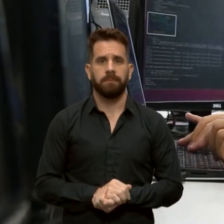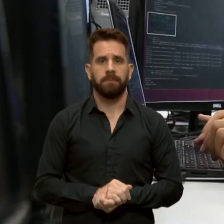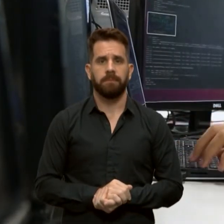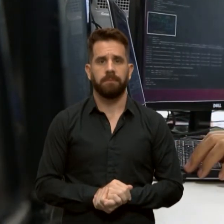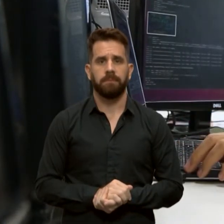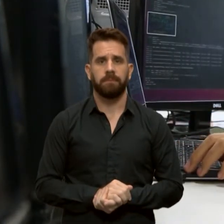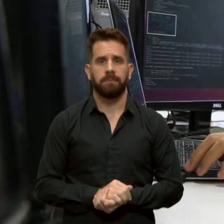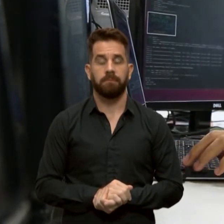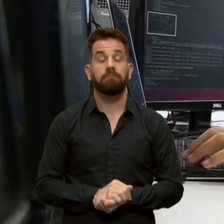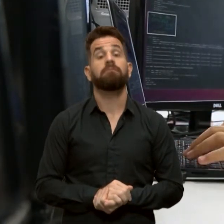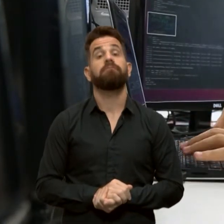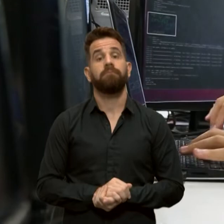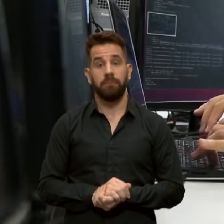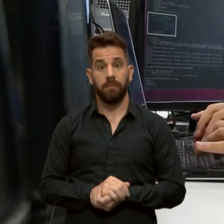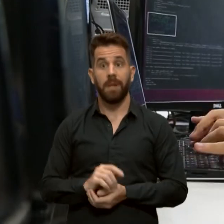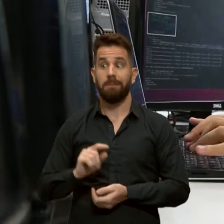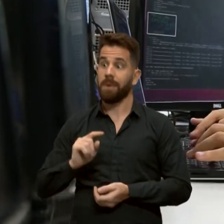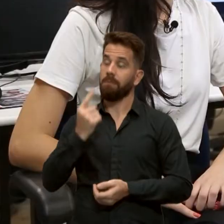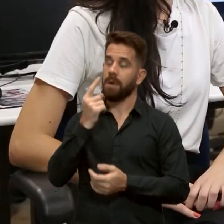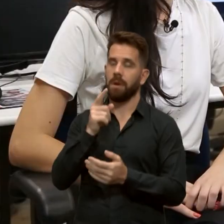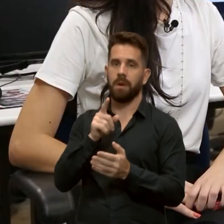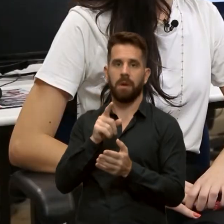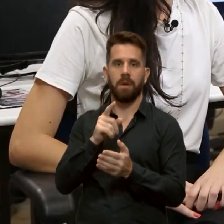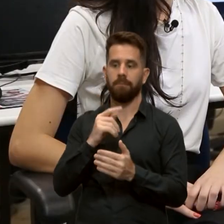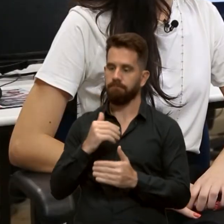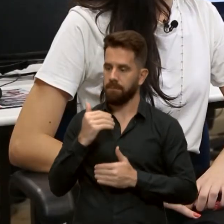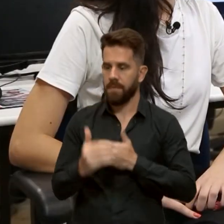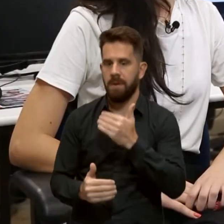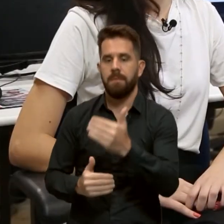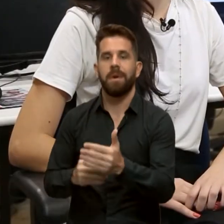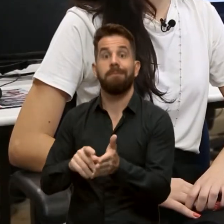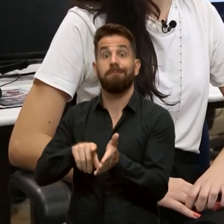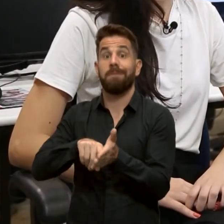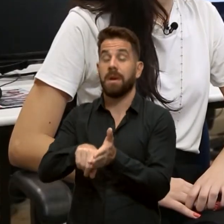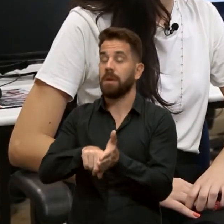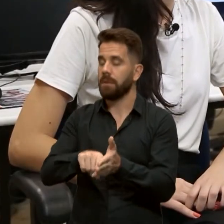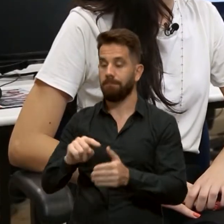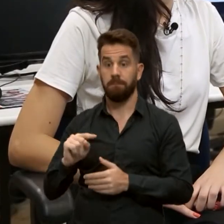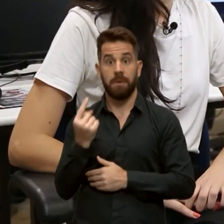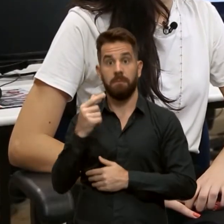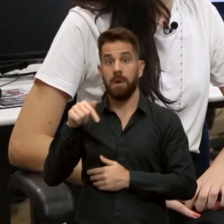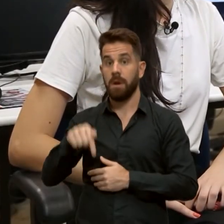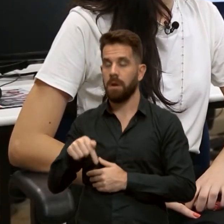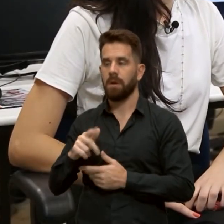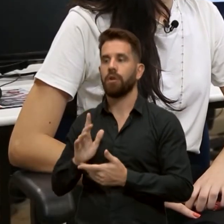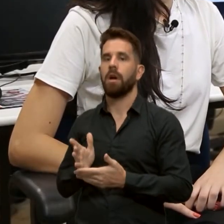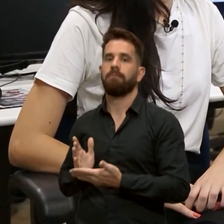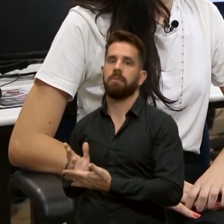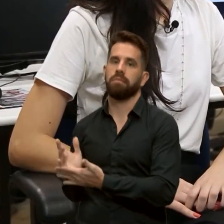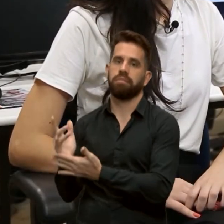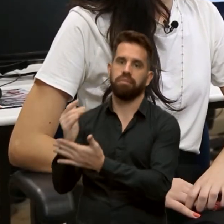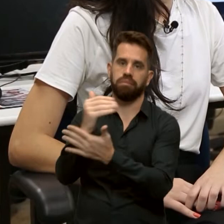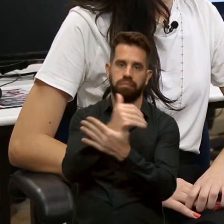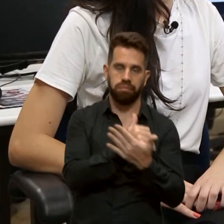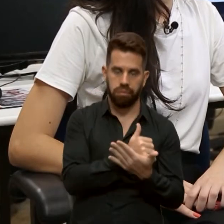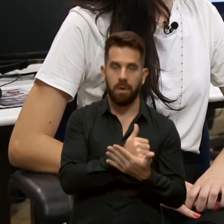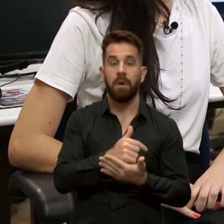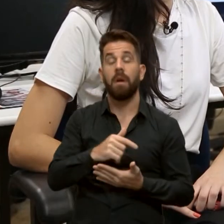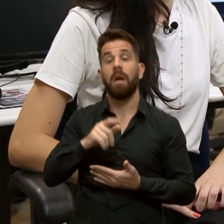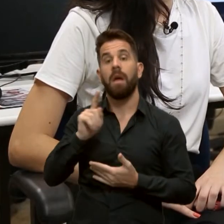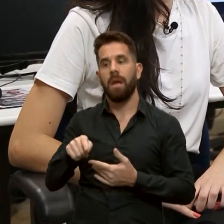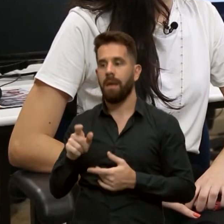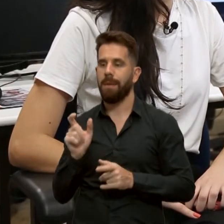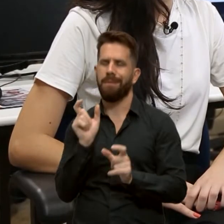O primeiro passo dessa pesquisa é a fase de coleta de dados. A gente fez essa coleta de dados com base em termos